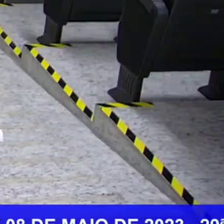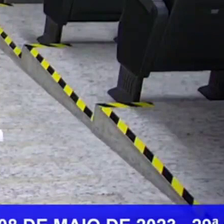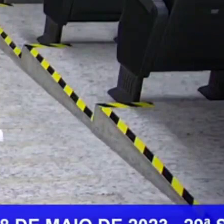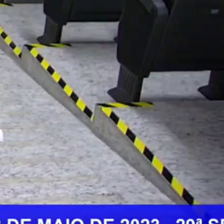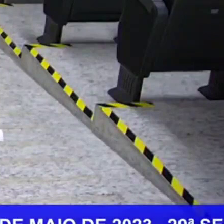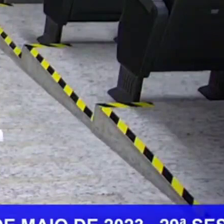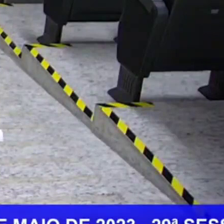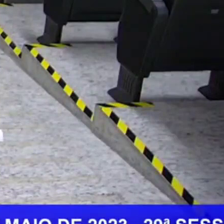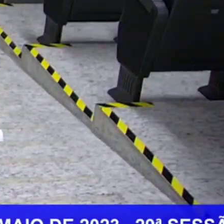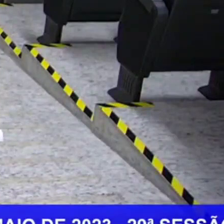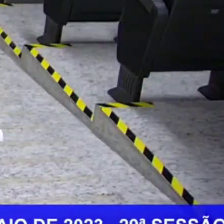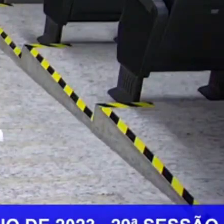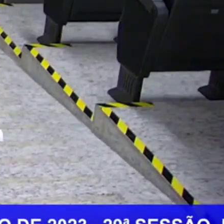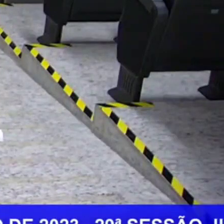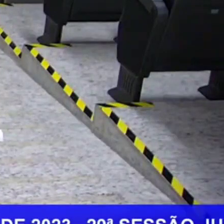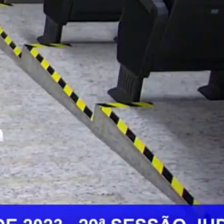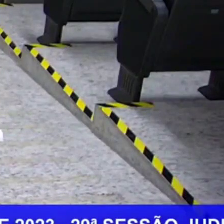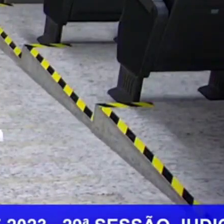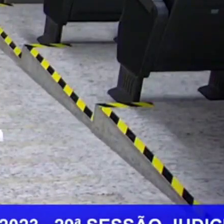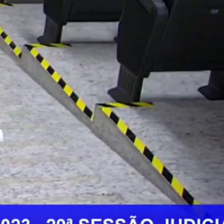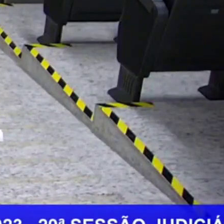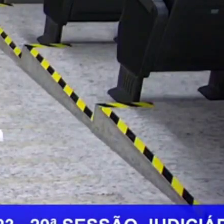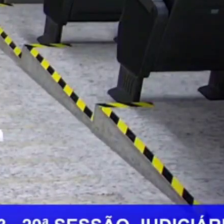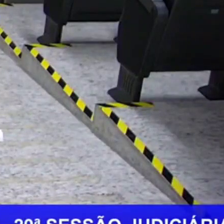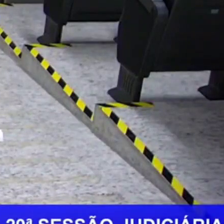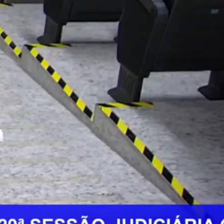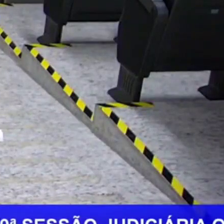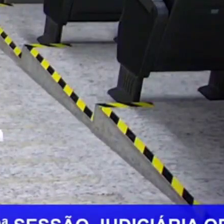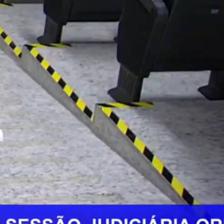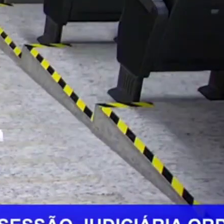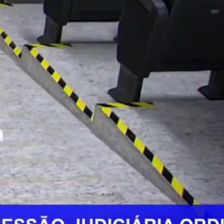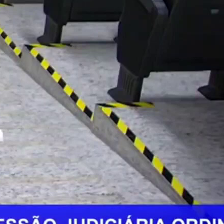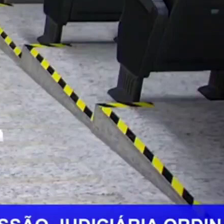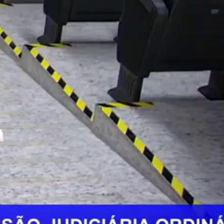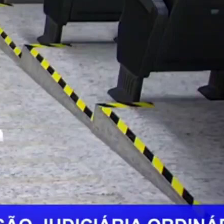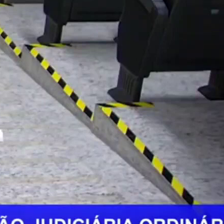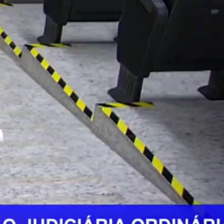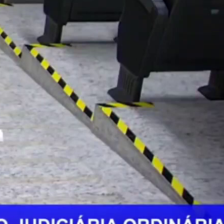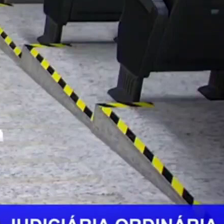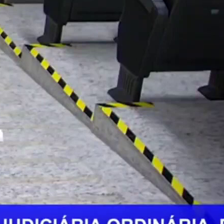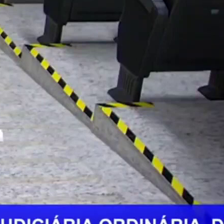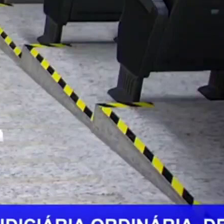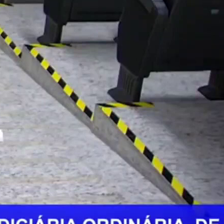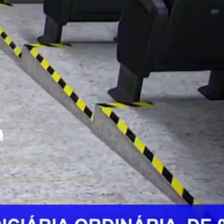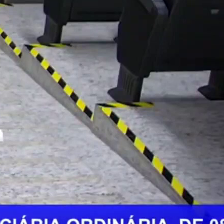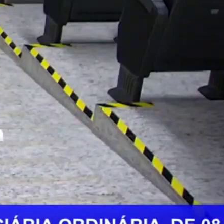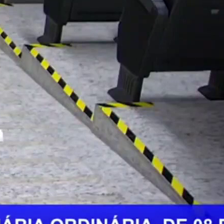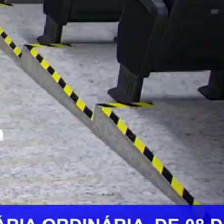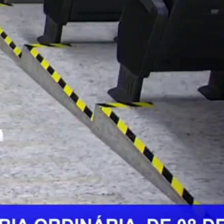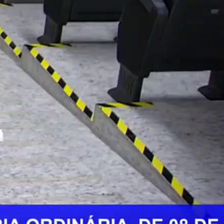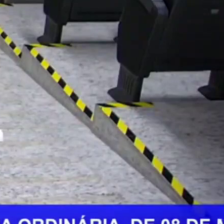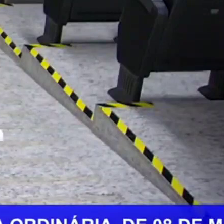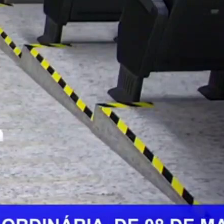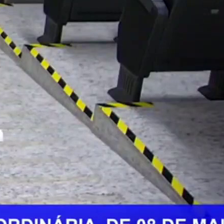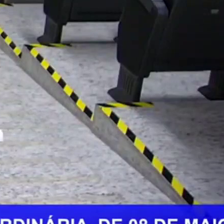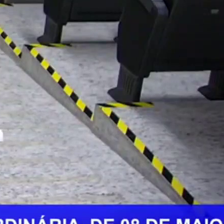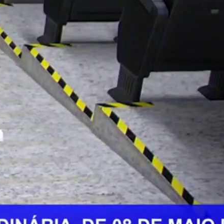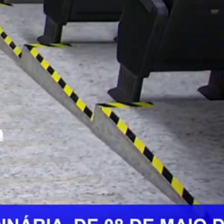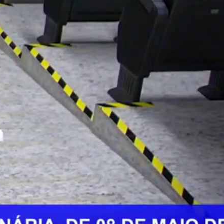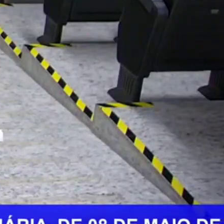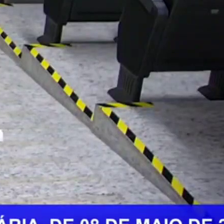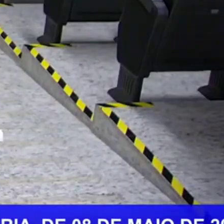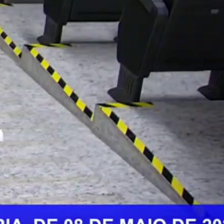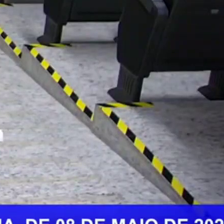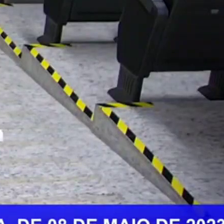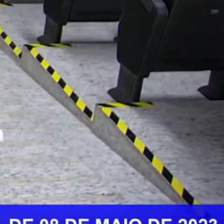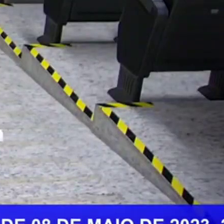esquerdo. Ao fundo, parede amadeirada do tribunal. E atrás, ao centro da tribuna principal, duas bandeiras. Ao